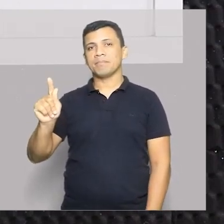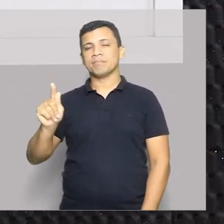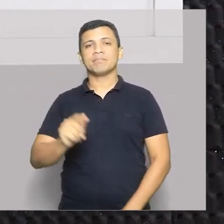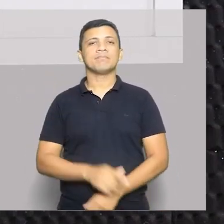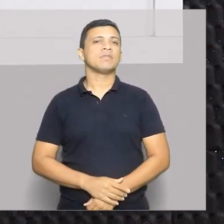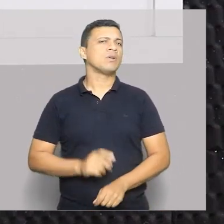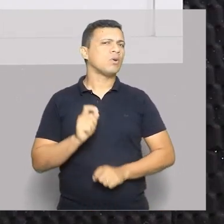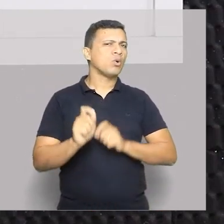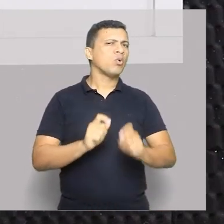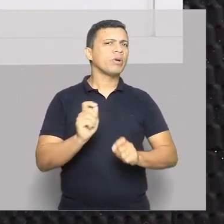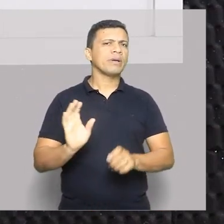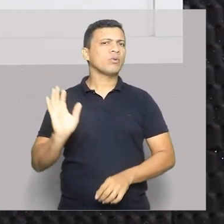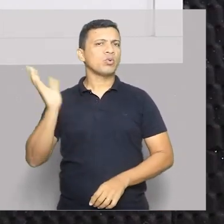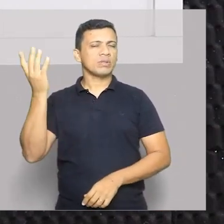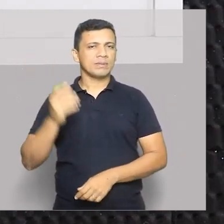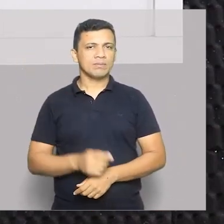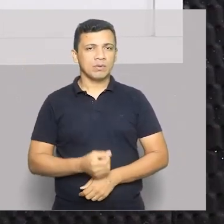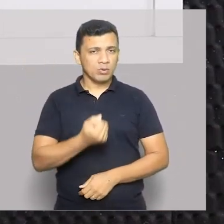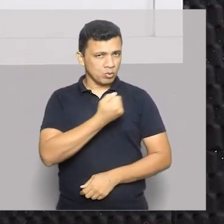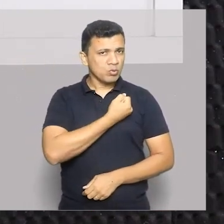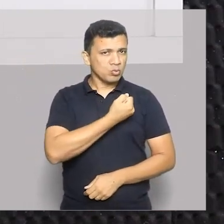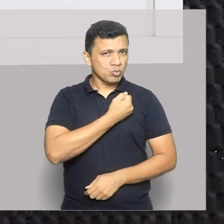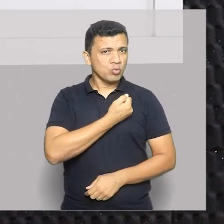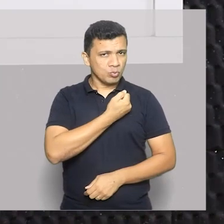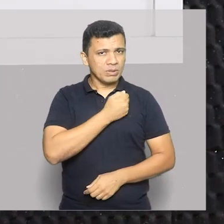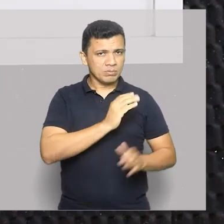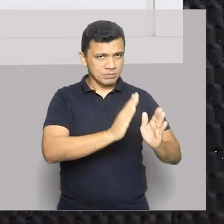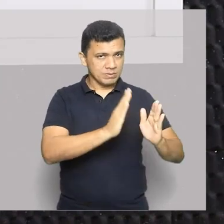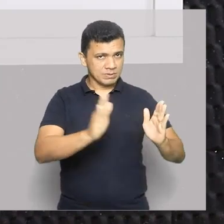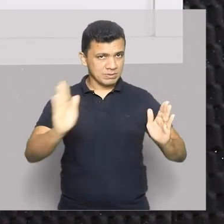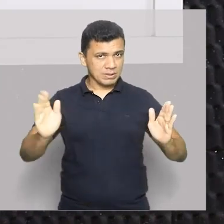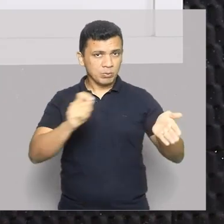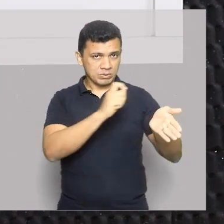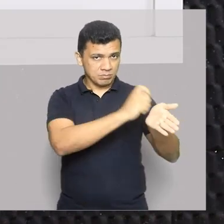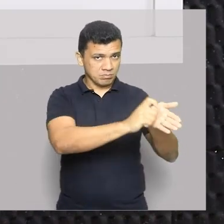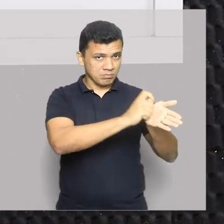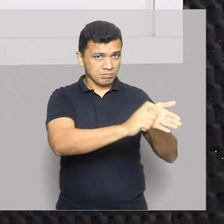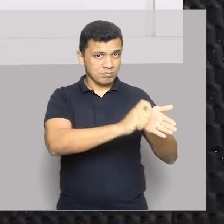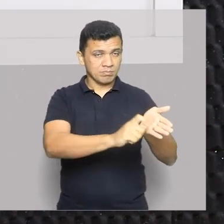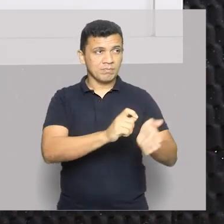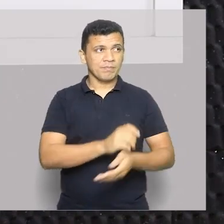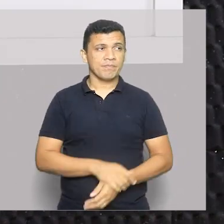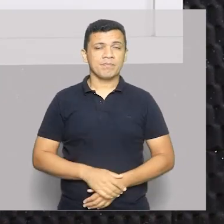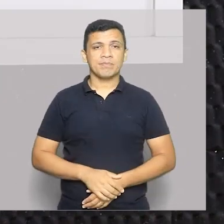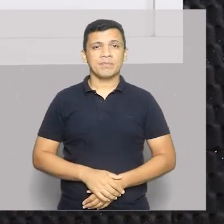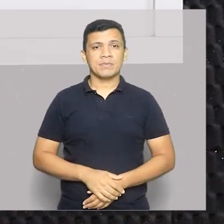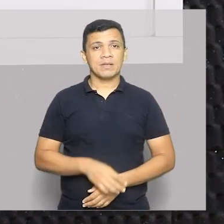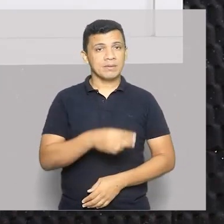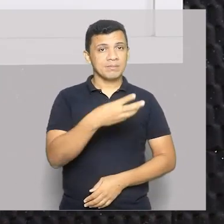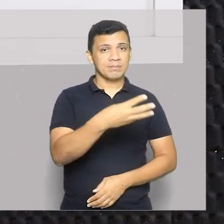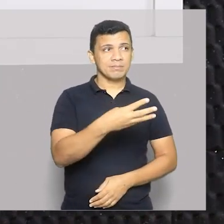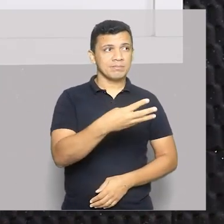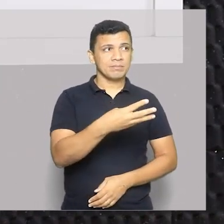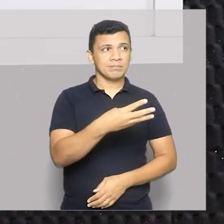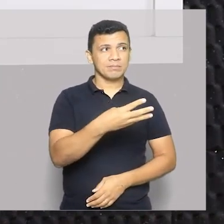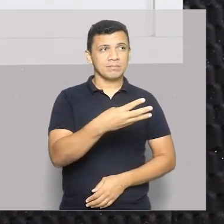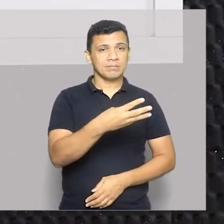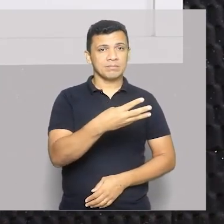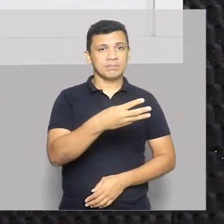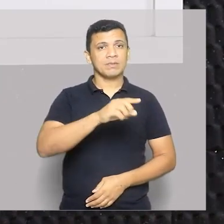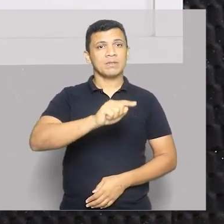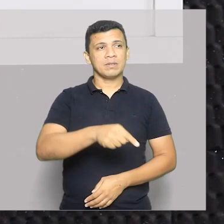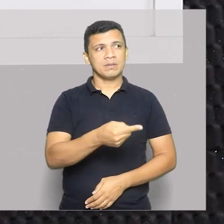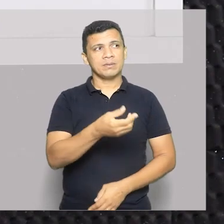que acontece aqui? Vamos escrever aqui uma sequência numérica para você observar. Tem aqui o 3 passou